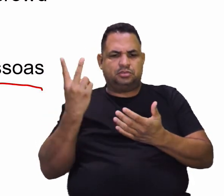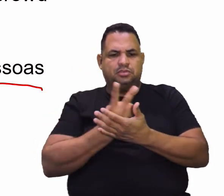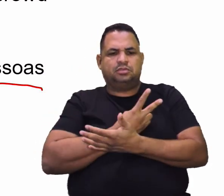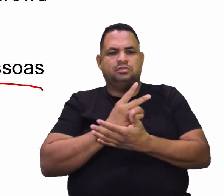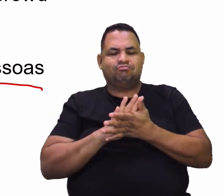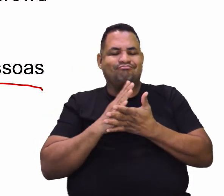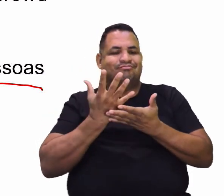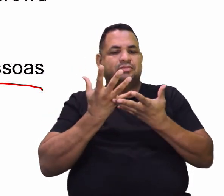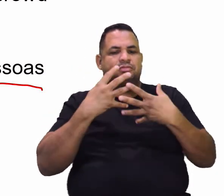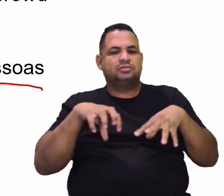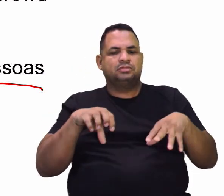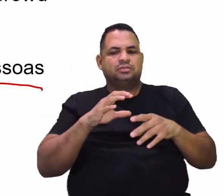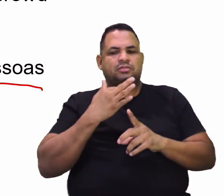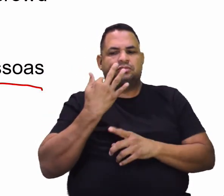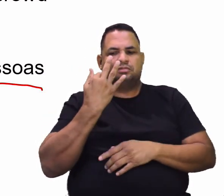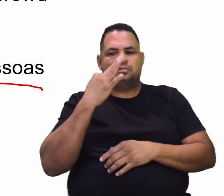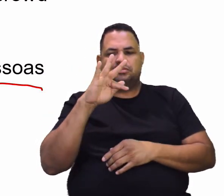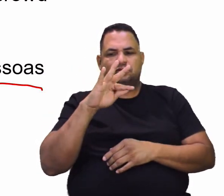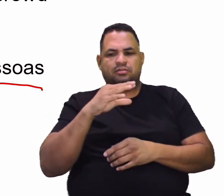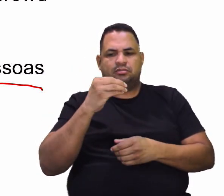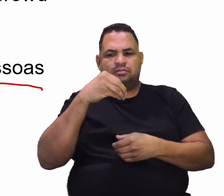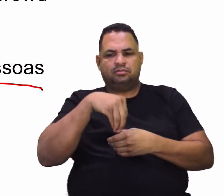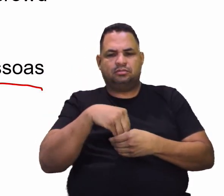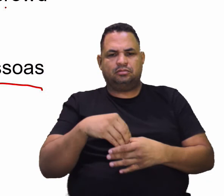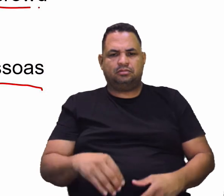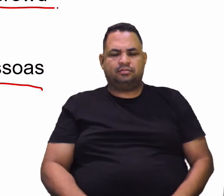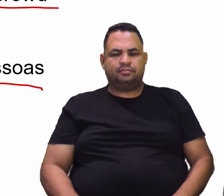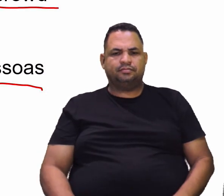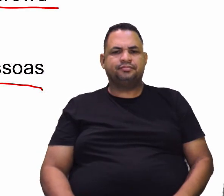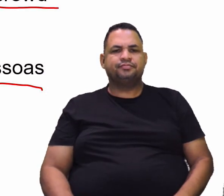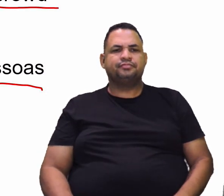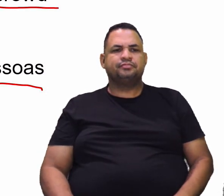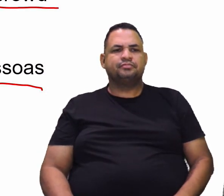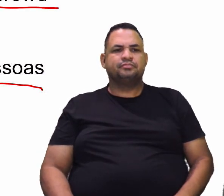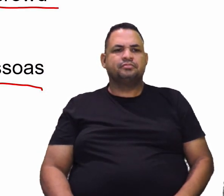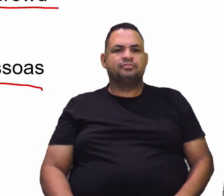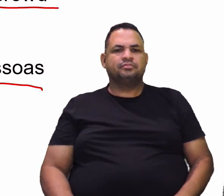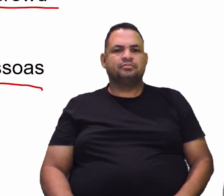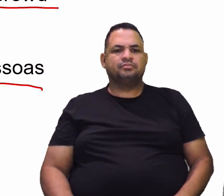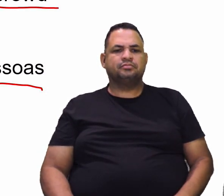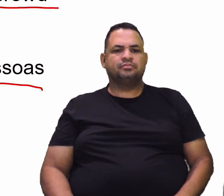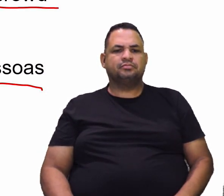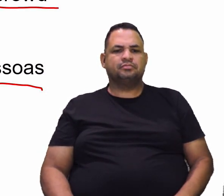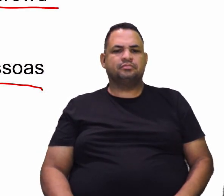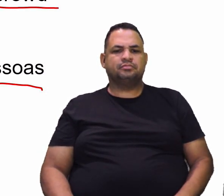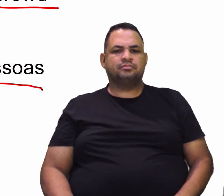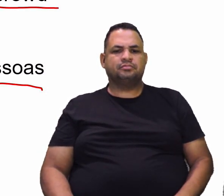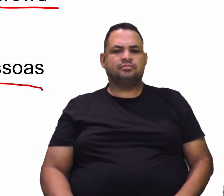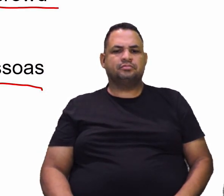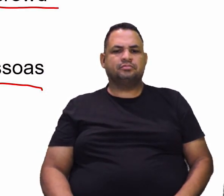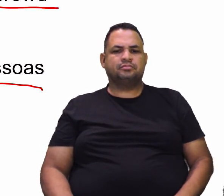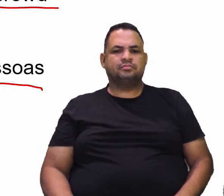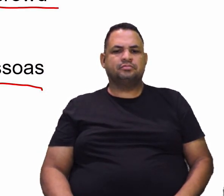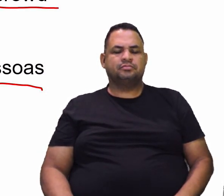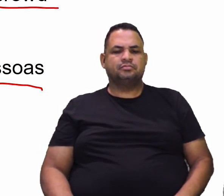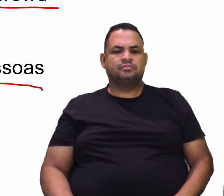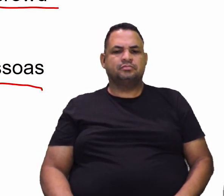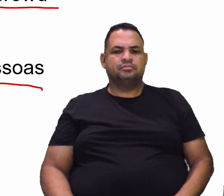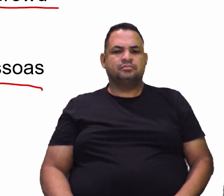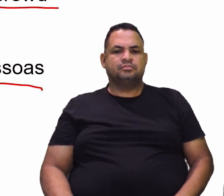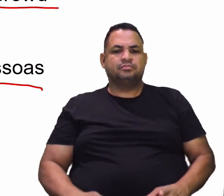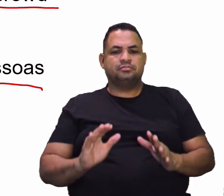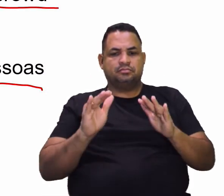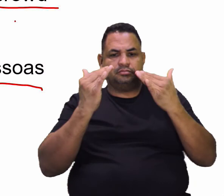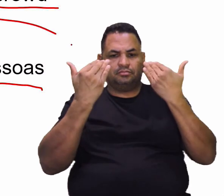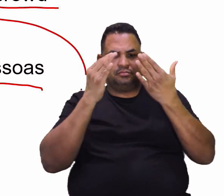The fact of Danny hanging out with the wrong crowd was not being accepted into college.